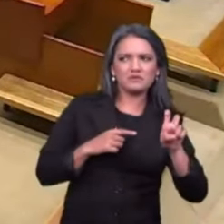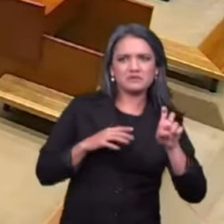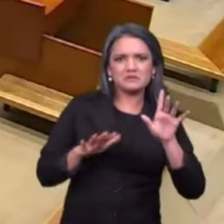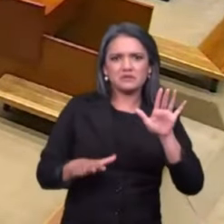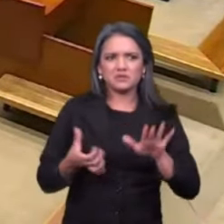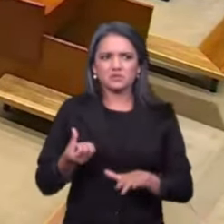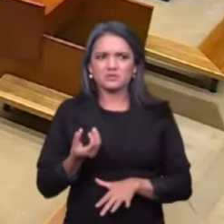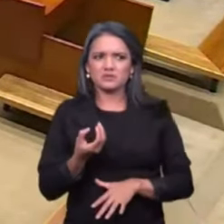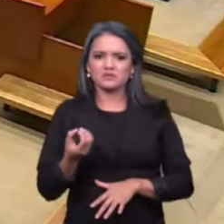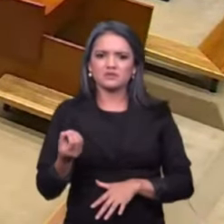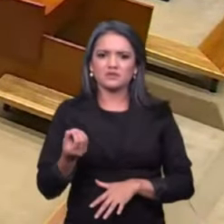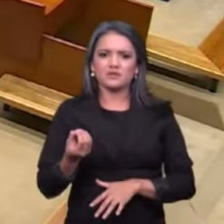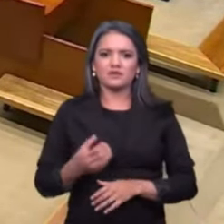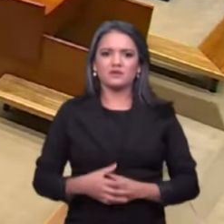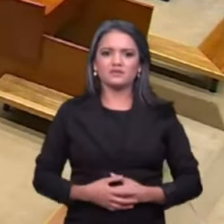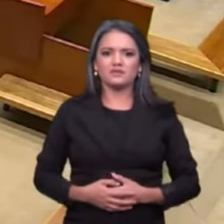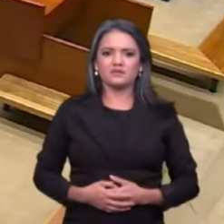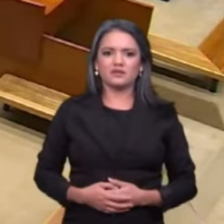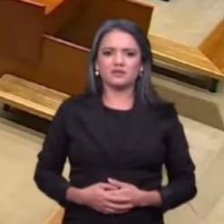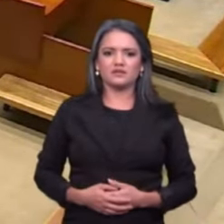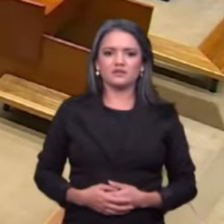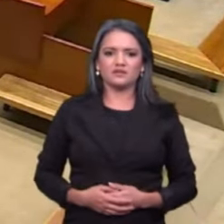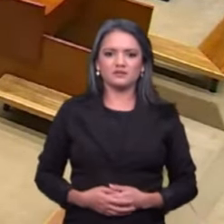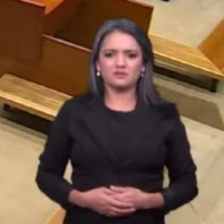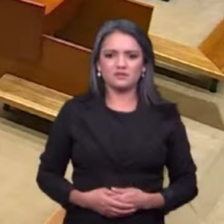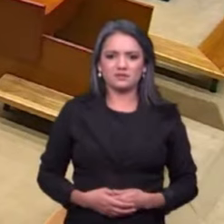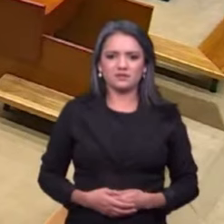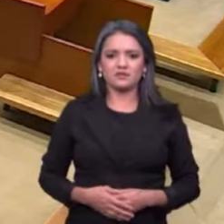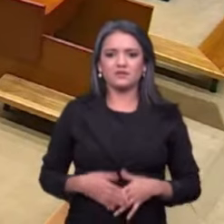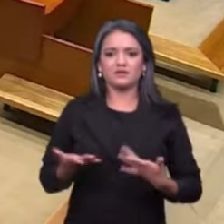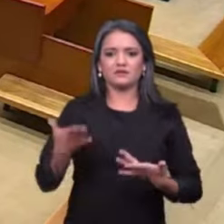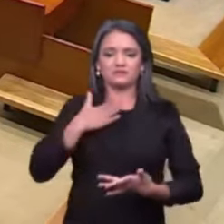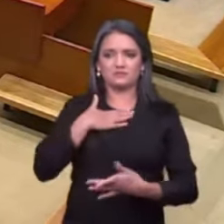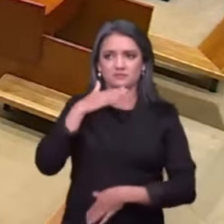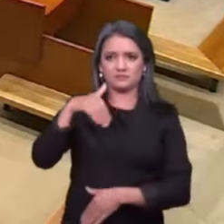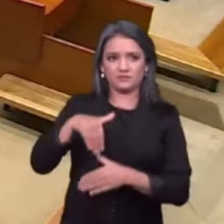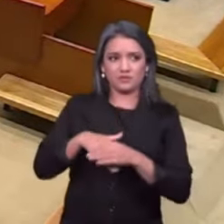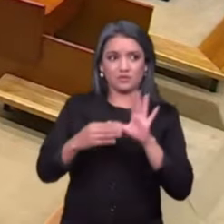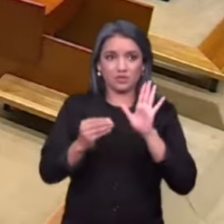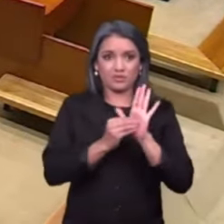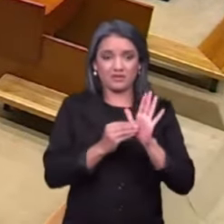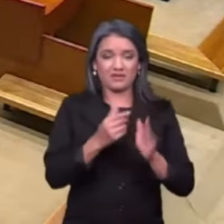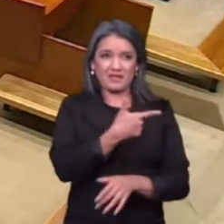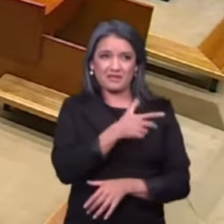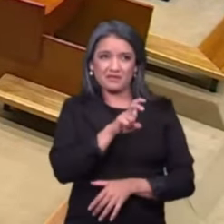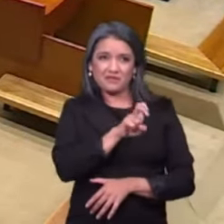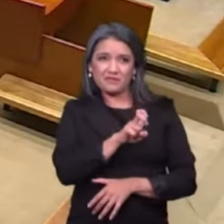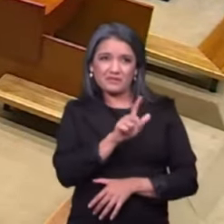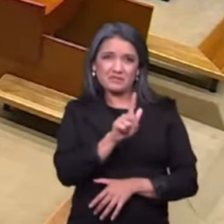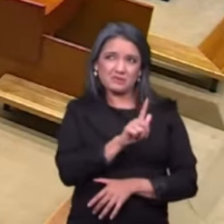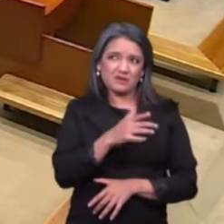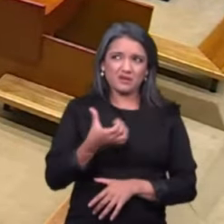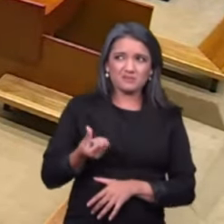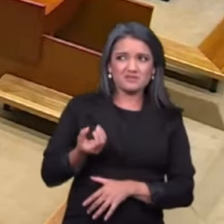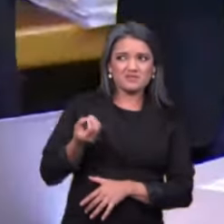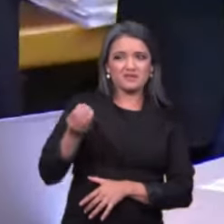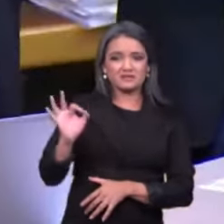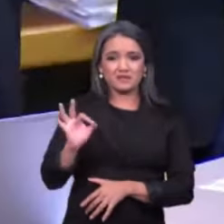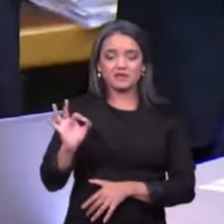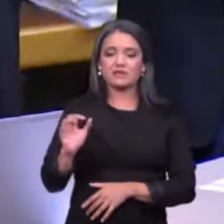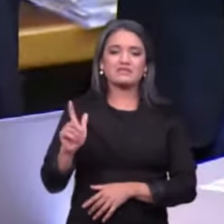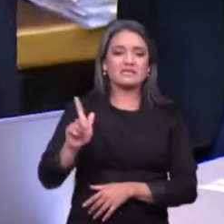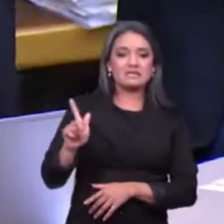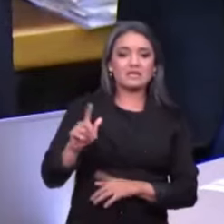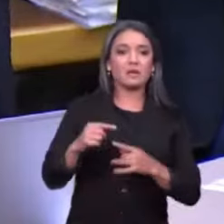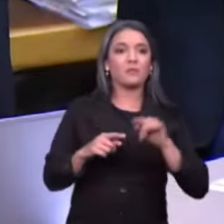Presidente, no meu voto eu coloquei entre 25 e 60, porque 25 hoje é para o pobre e 60 é para o rico, mas